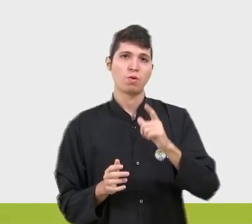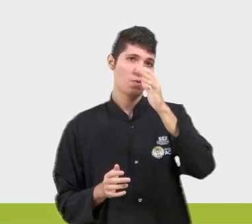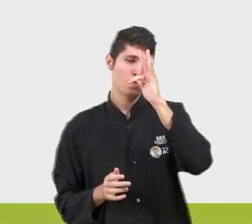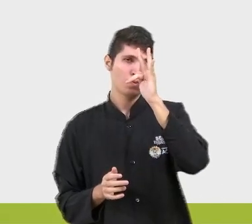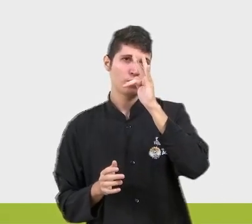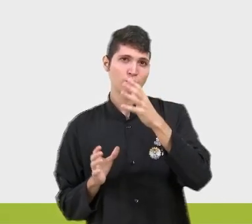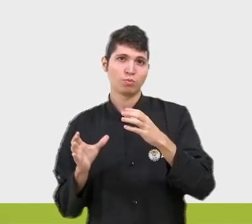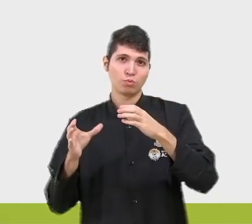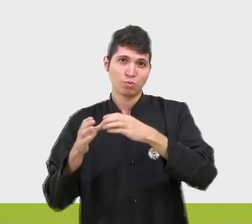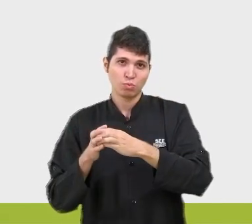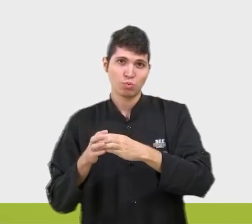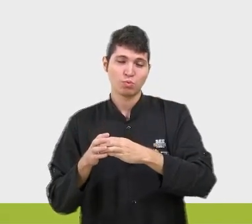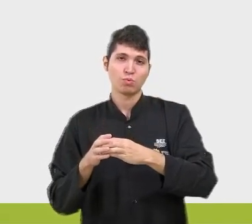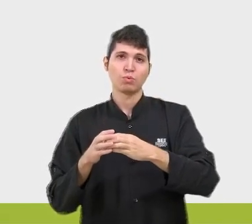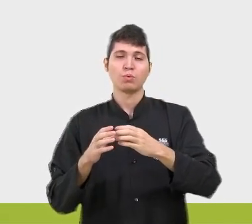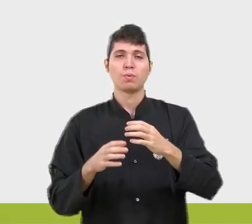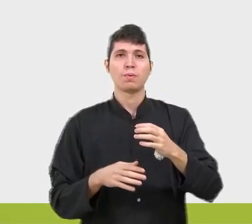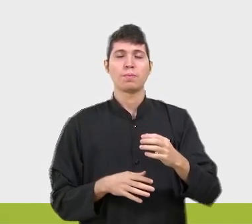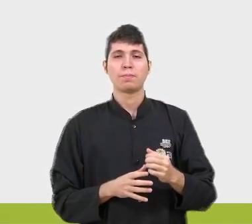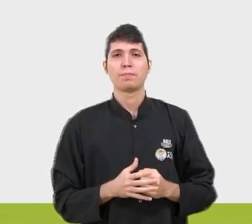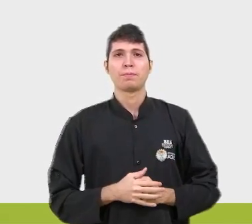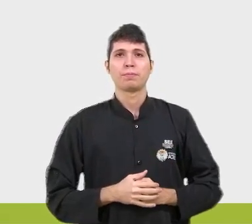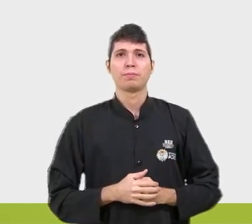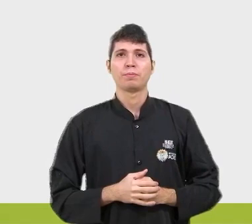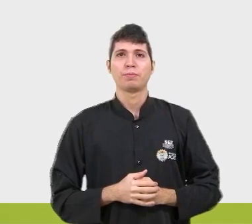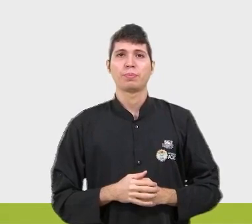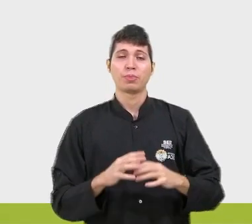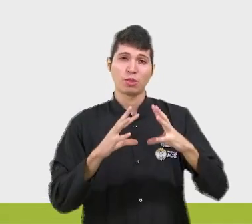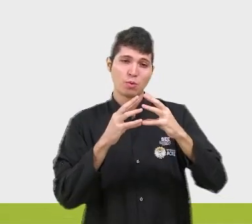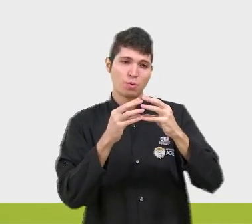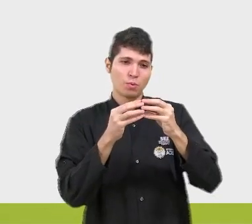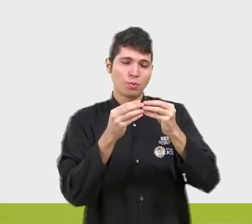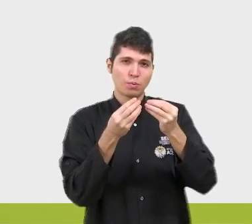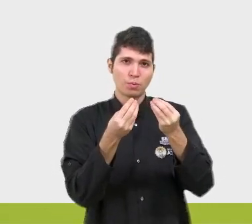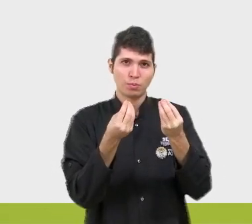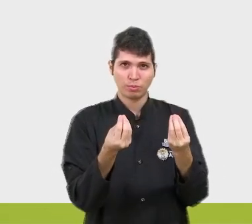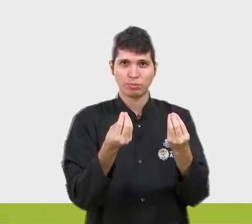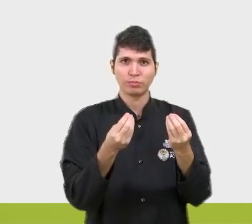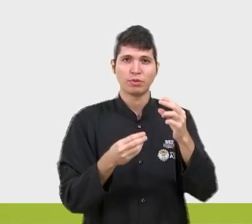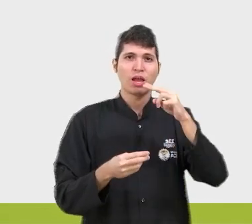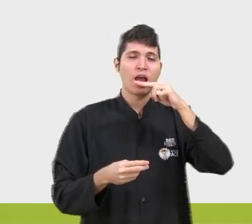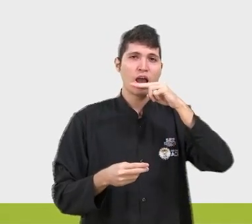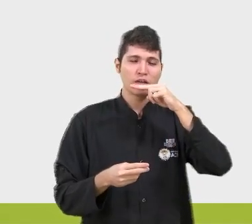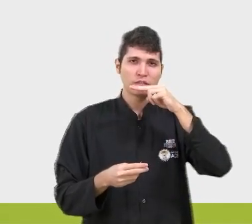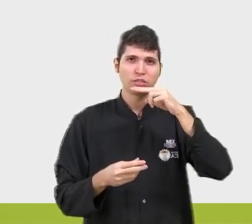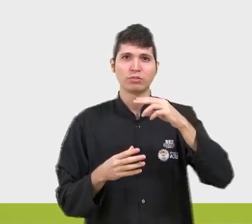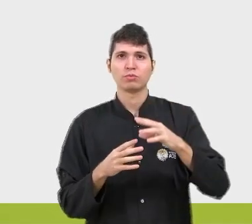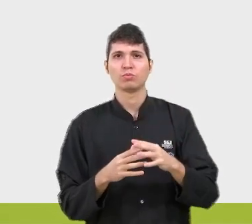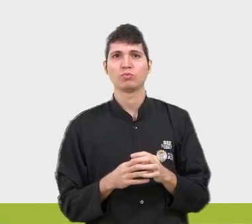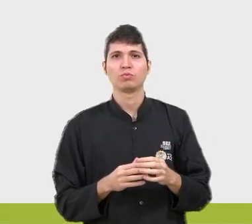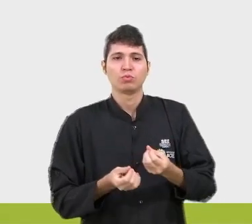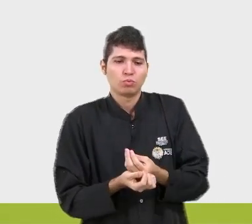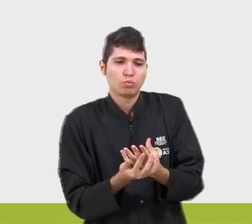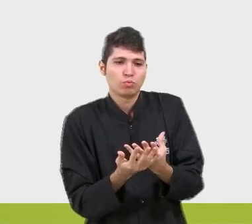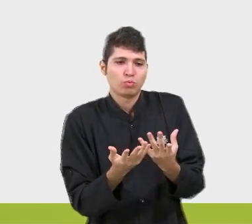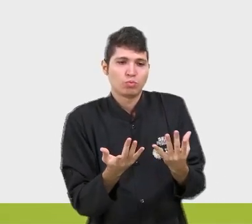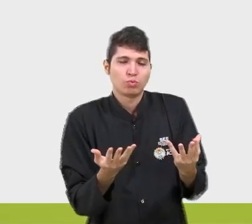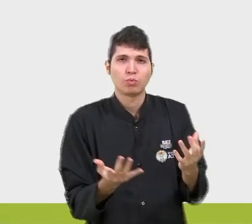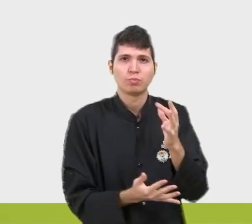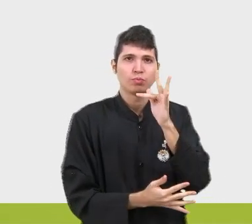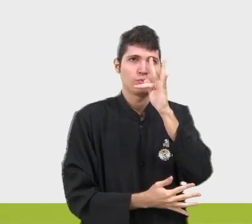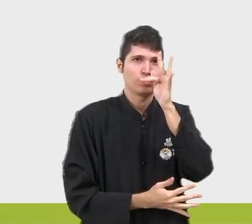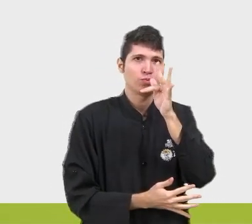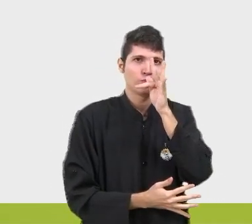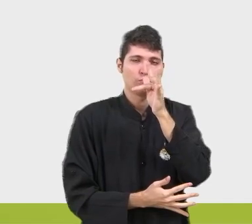tradicional de algodão, cana-de-açúcar, pecuária extensiva, agricultura e cultivo irrigado de frutas e flores. Tá? E na área litorânea ali